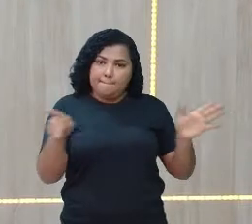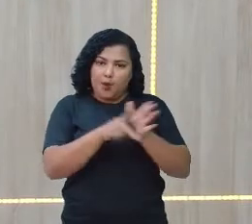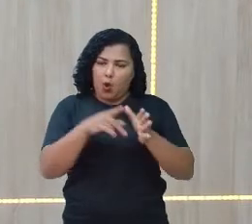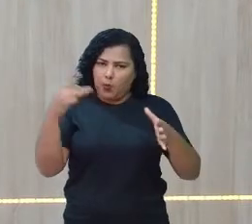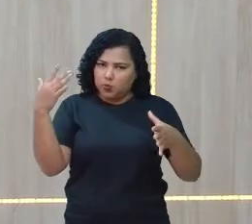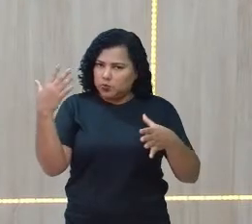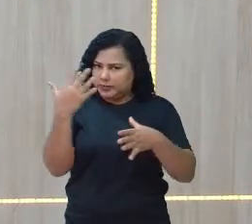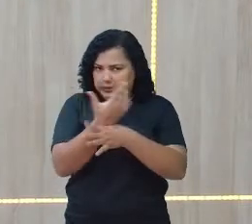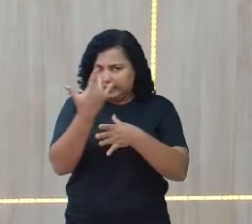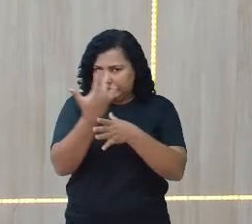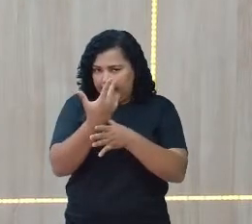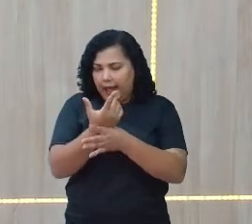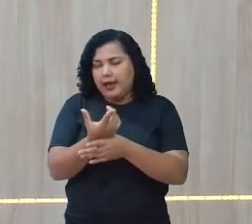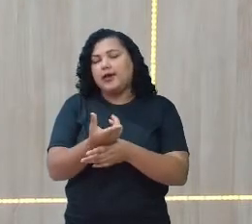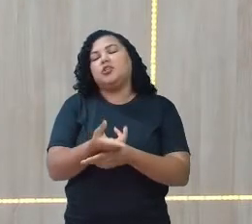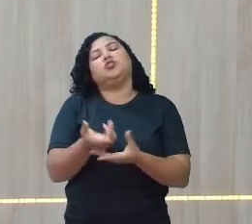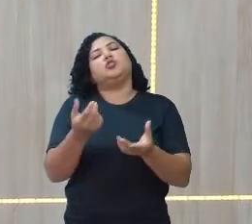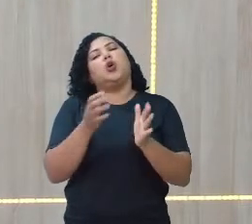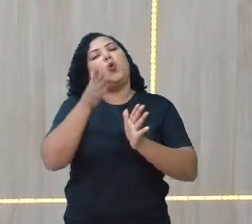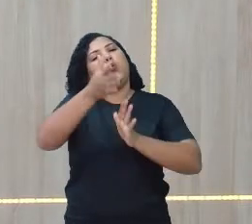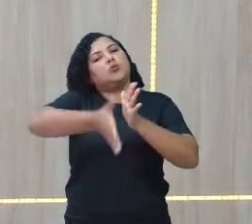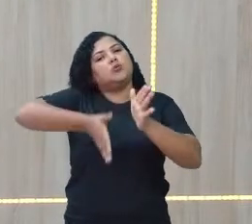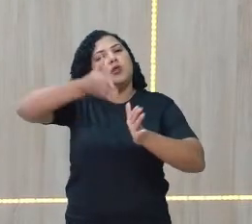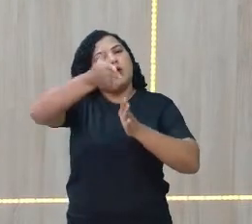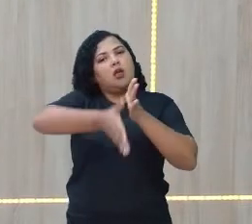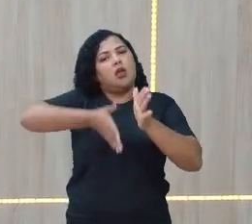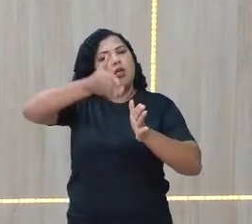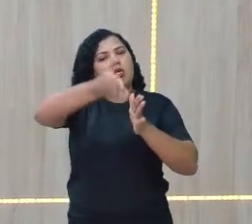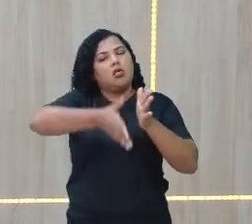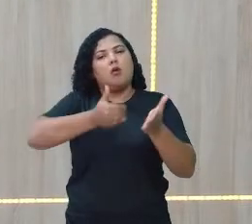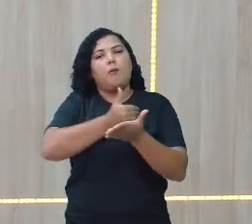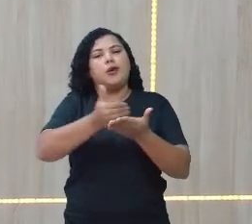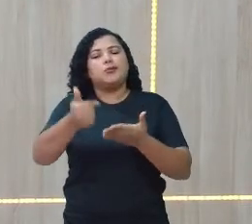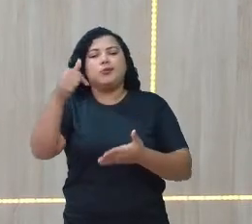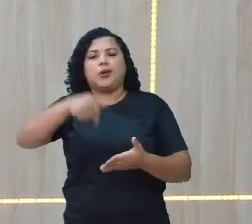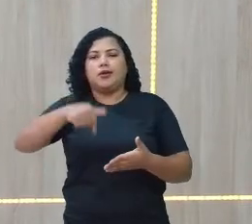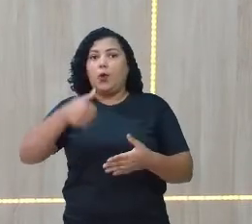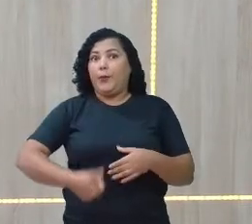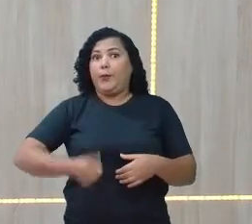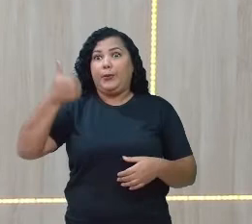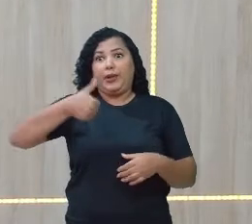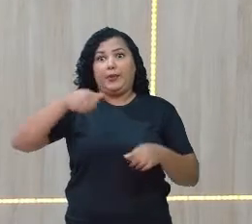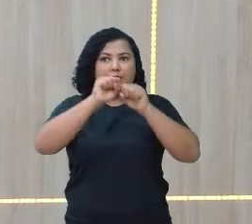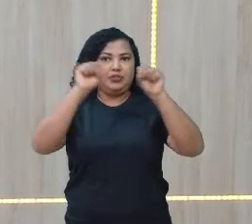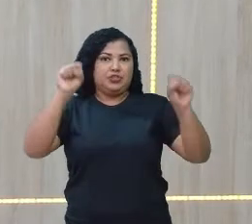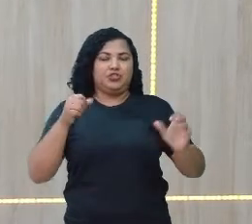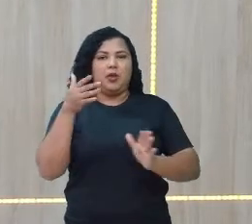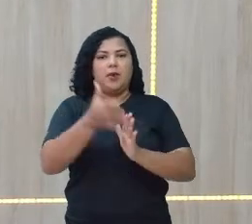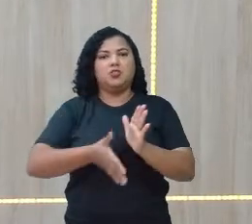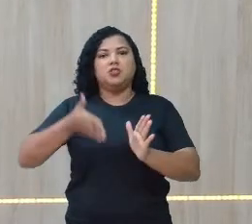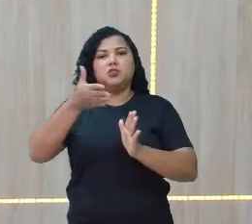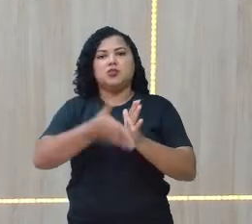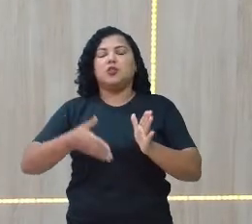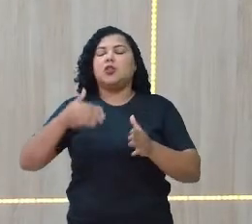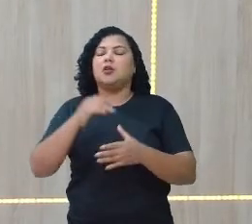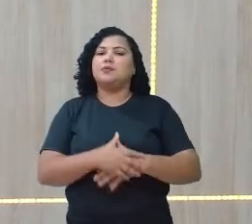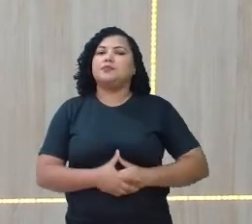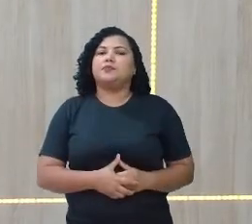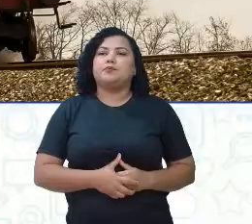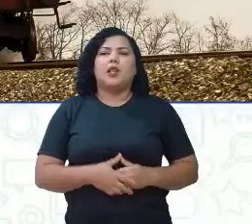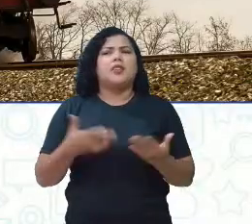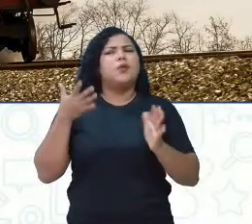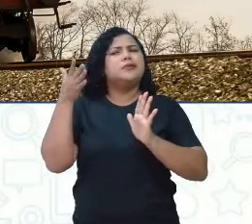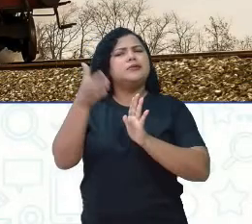atendia basicamente o Recife e seus arredores. Então foi o primeiro sistema de trem urbano. Quando a gente fala de